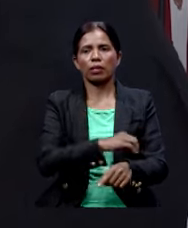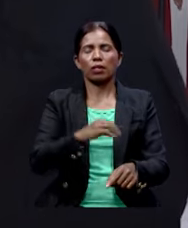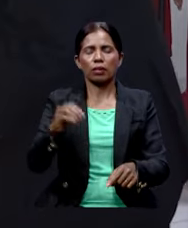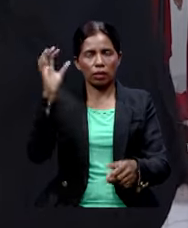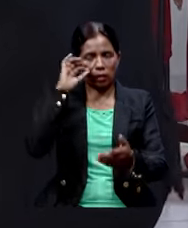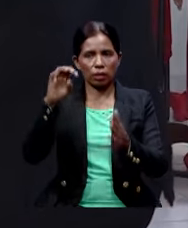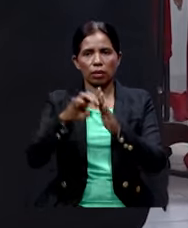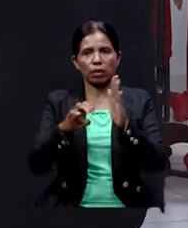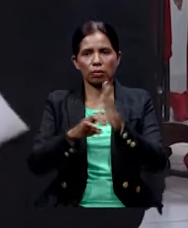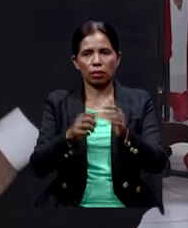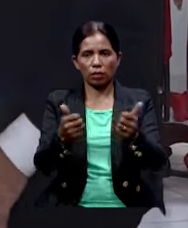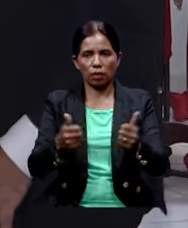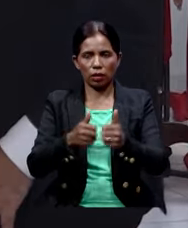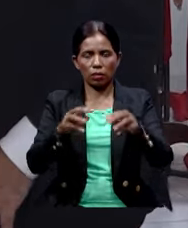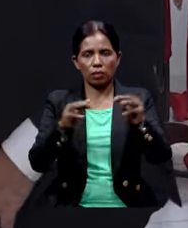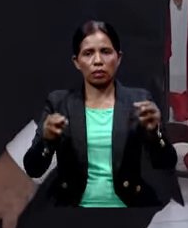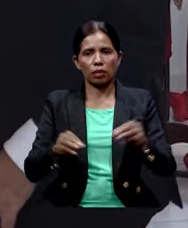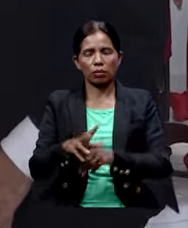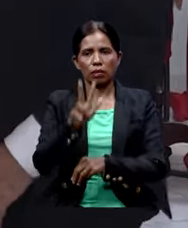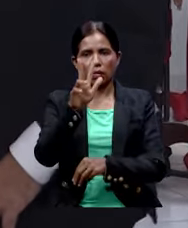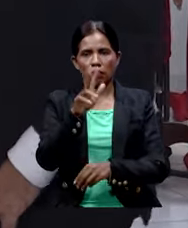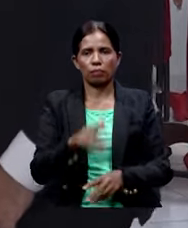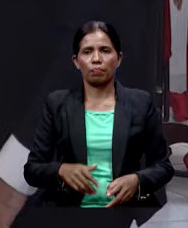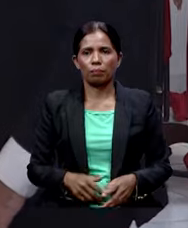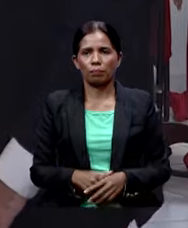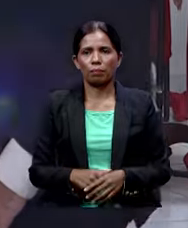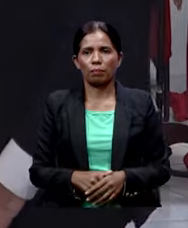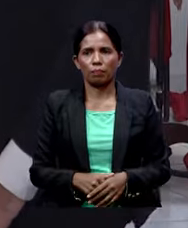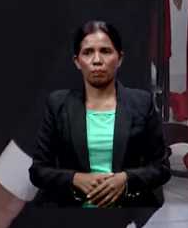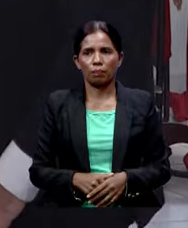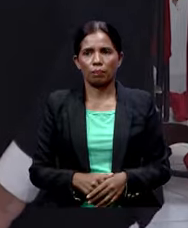Secretaria, Autoridade Municipal, Nentolo. Jônico Vicente, Rafael dos Reis, GMN.